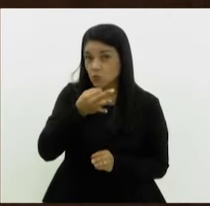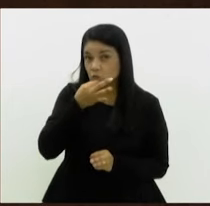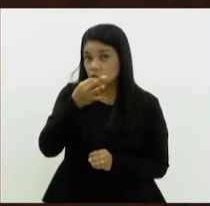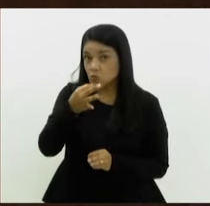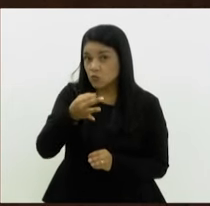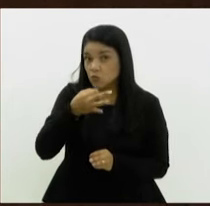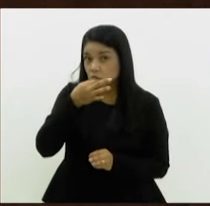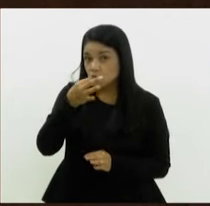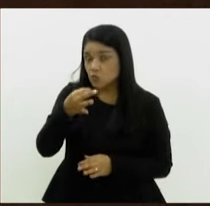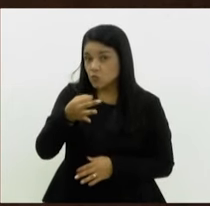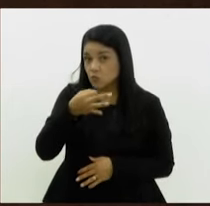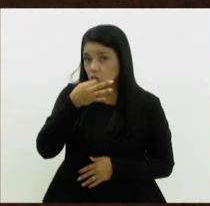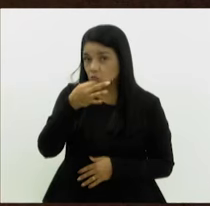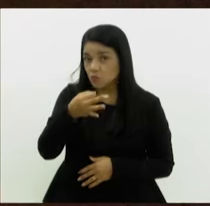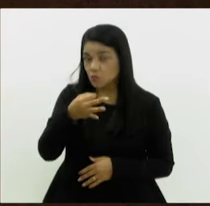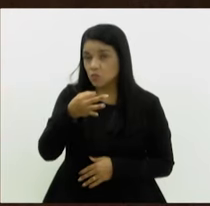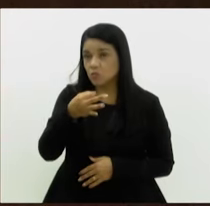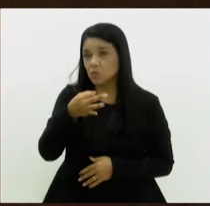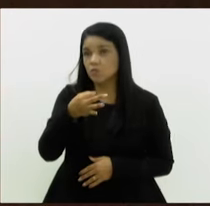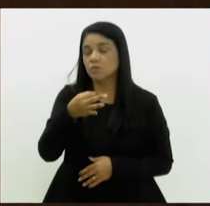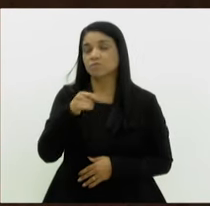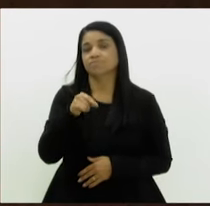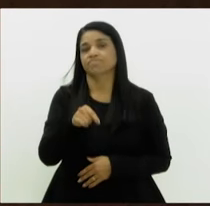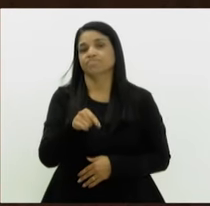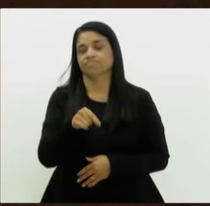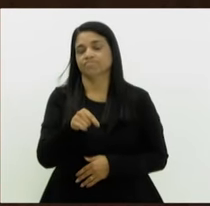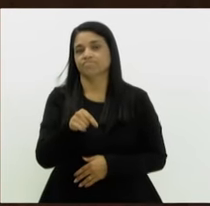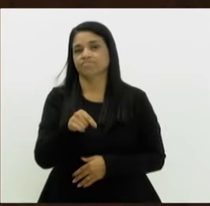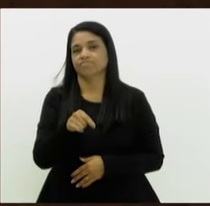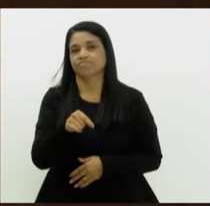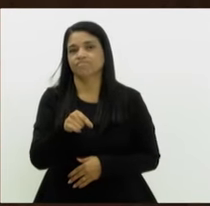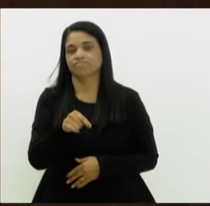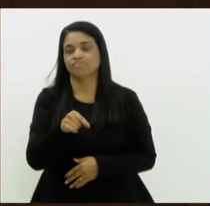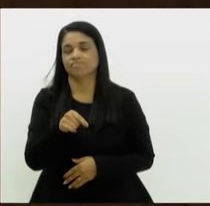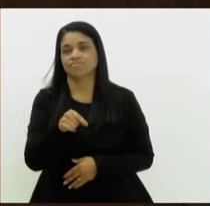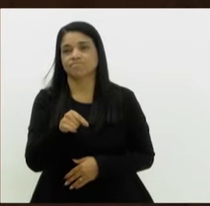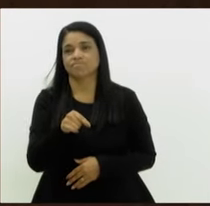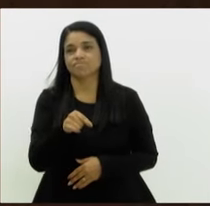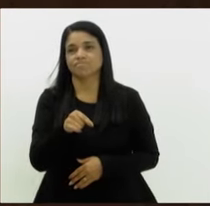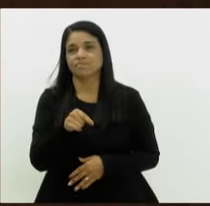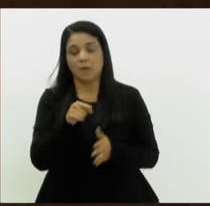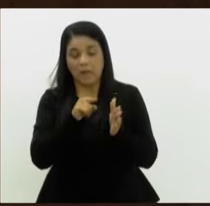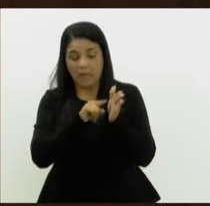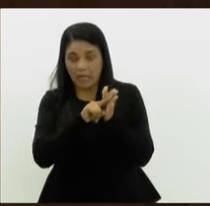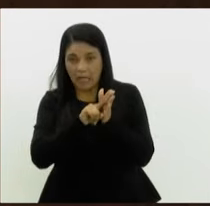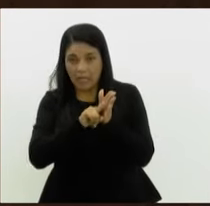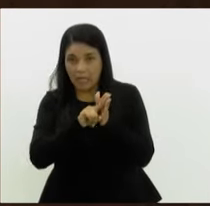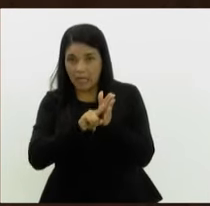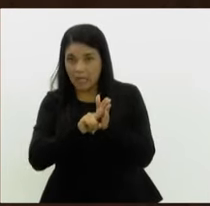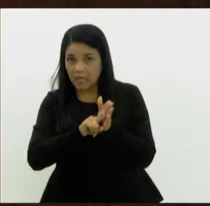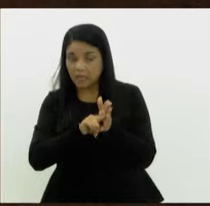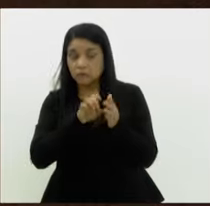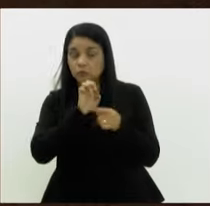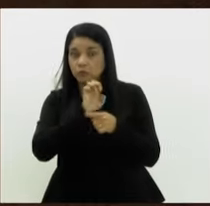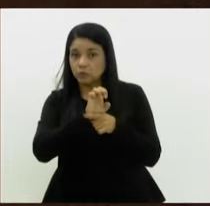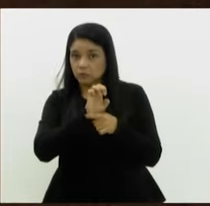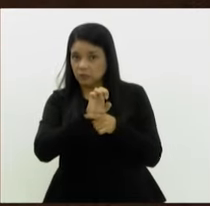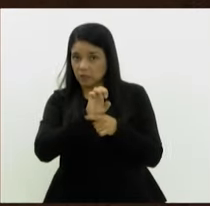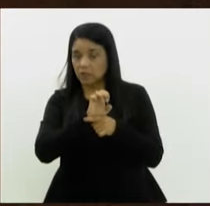sugiro, presidente, a baixa em diligência para que o Estado possa mandar